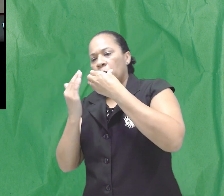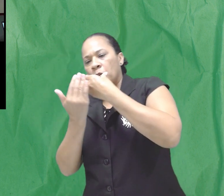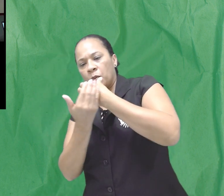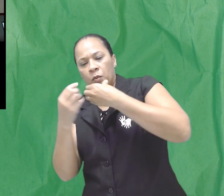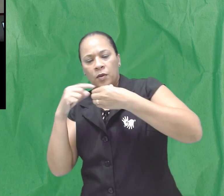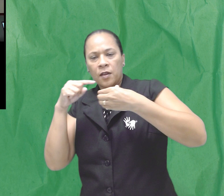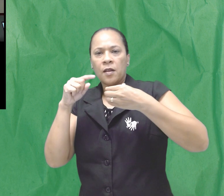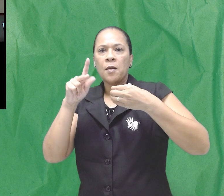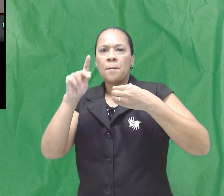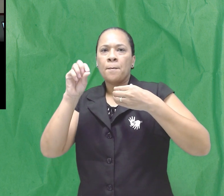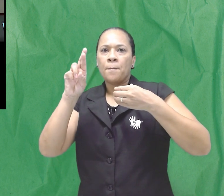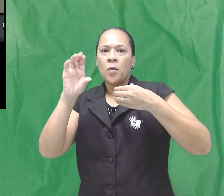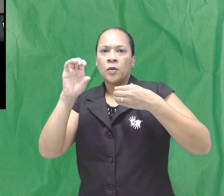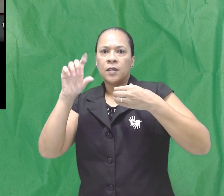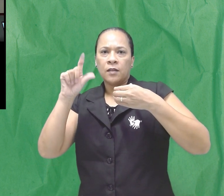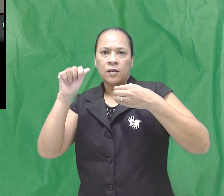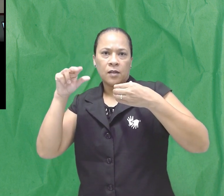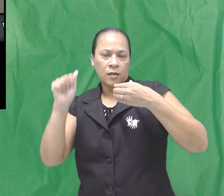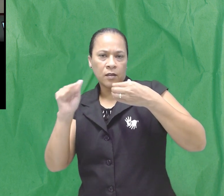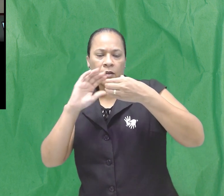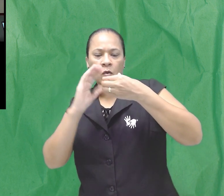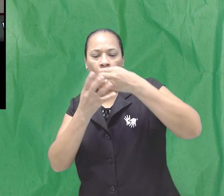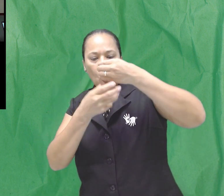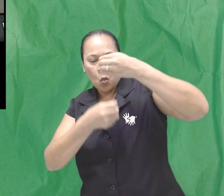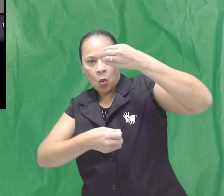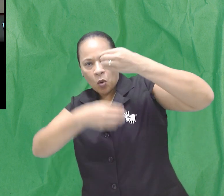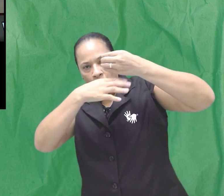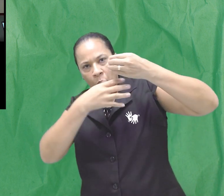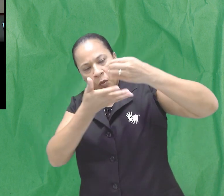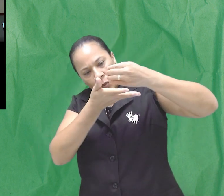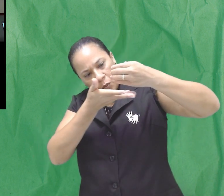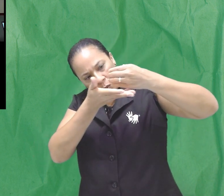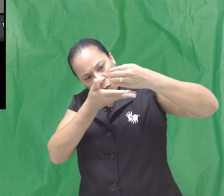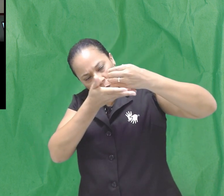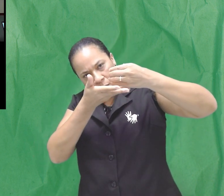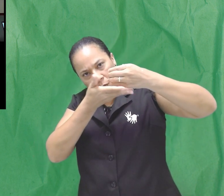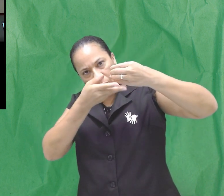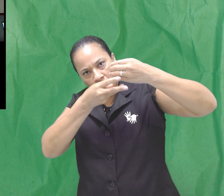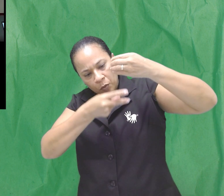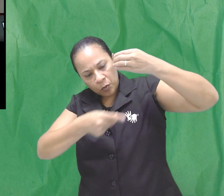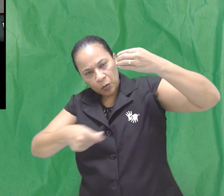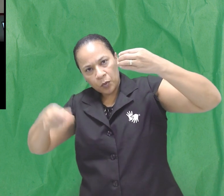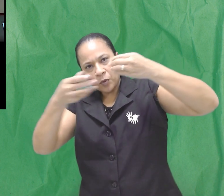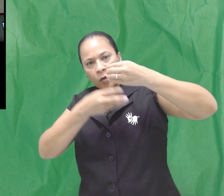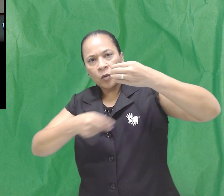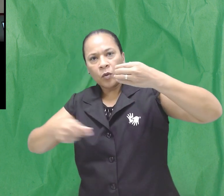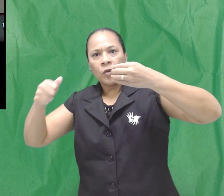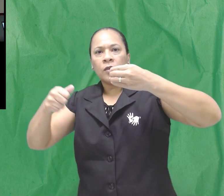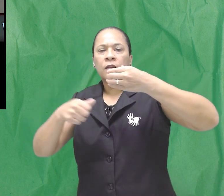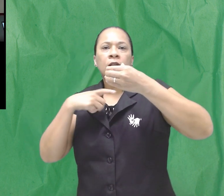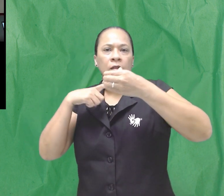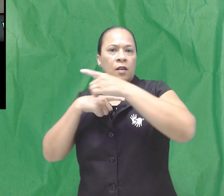papel filtro, e ele é utilizado muito no processo de filtração a vácuo, em conjunto com outra vidraria específica, que é